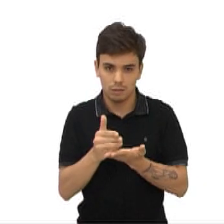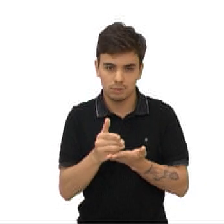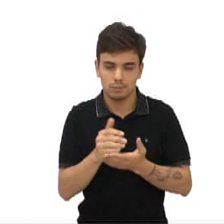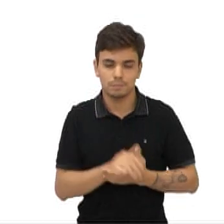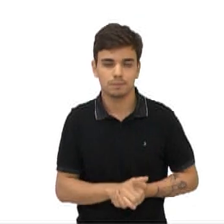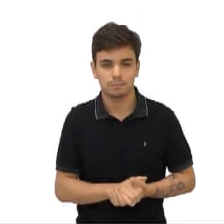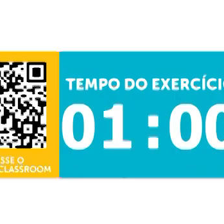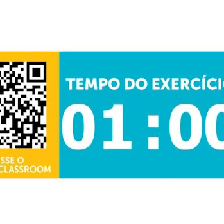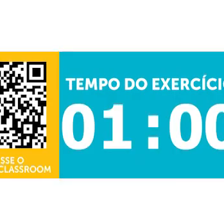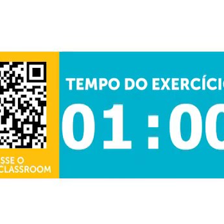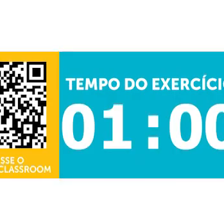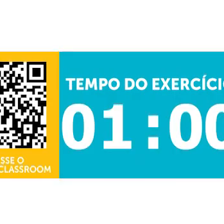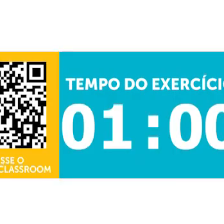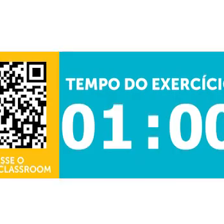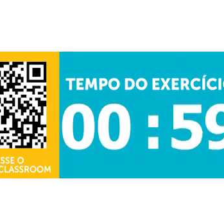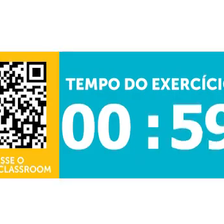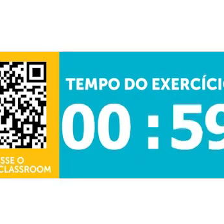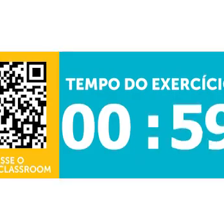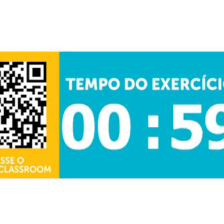bom?